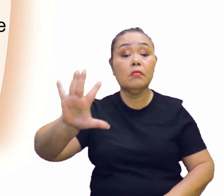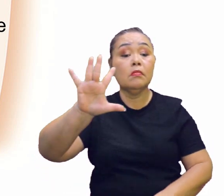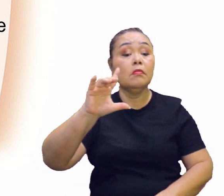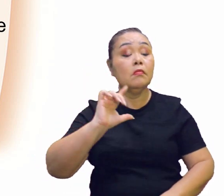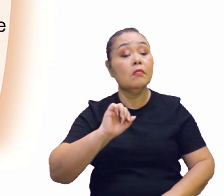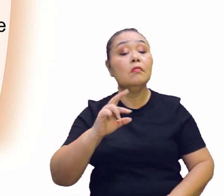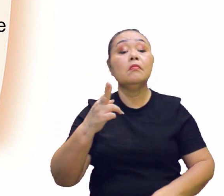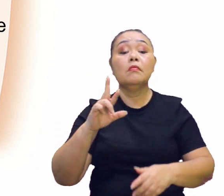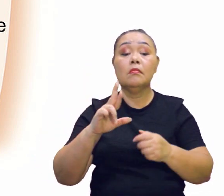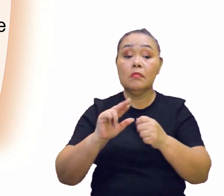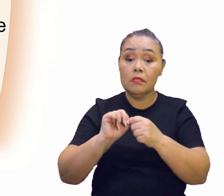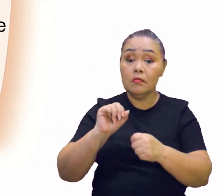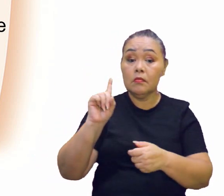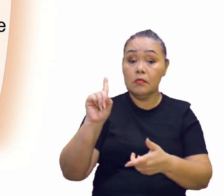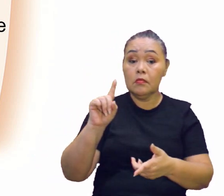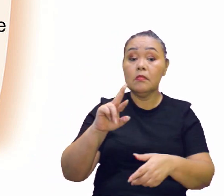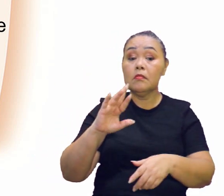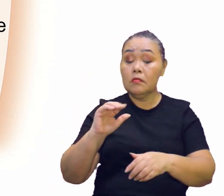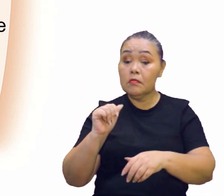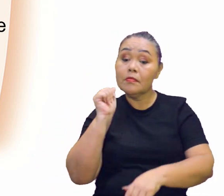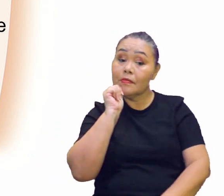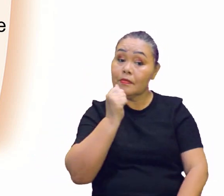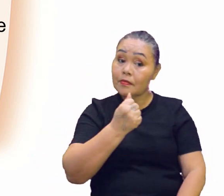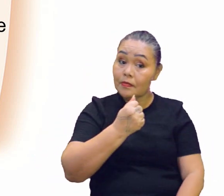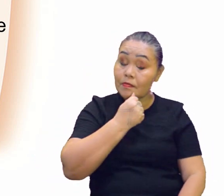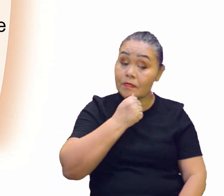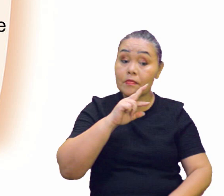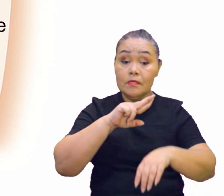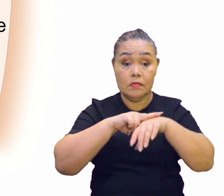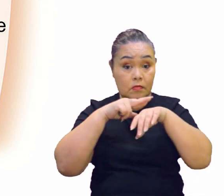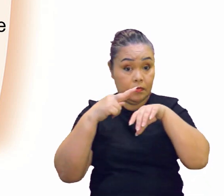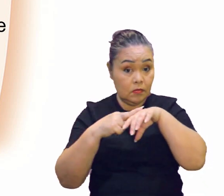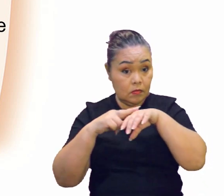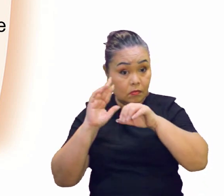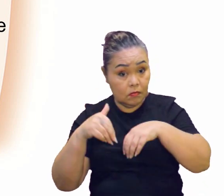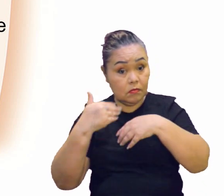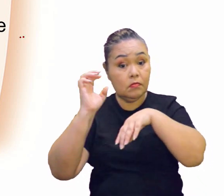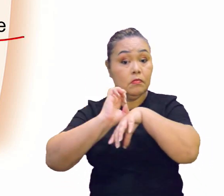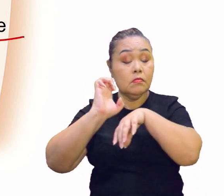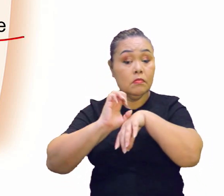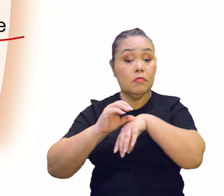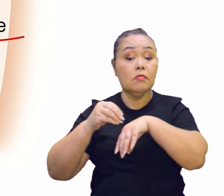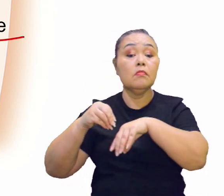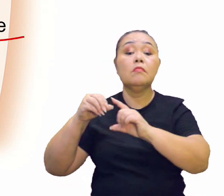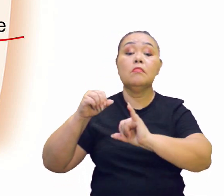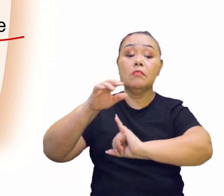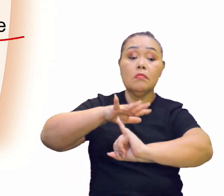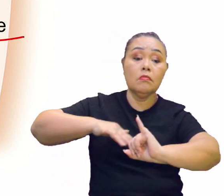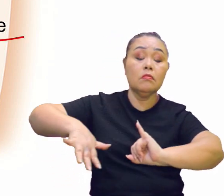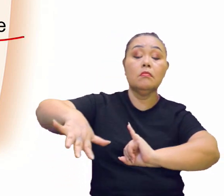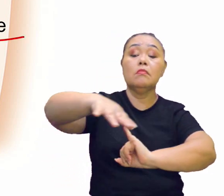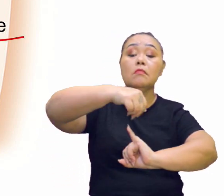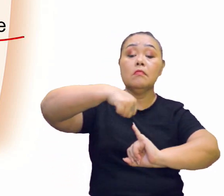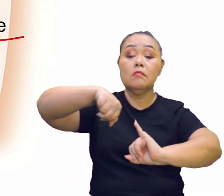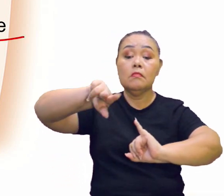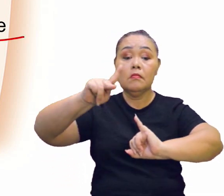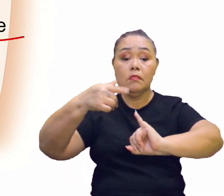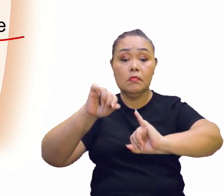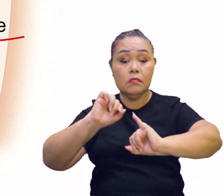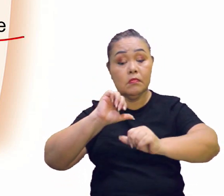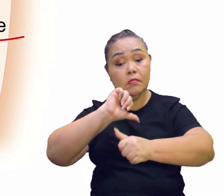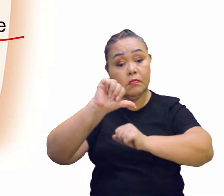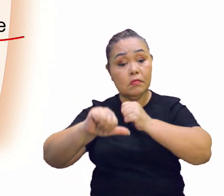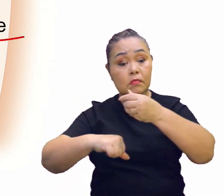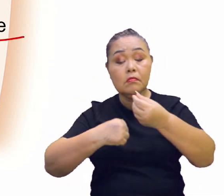de existir. Roraima e Amapá foram elevados à categoria de estado. E Fernando de Noronha transformou-se em município de Pernambuco. E na